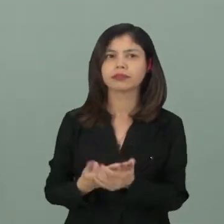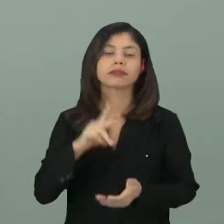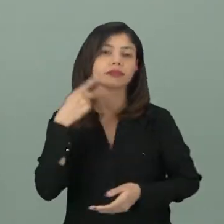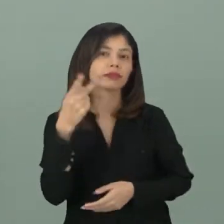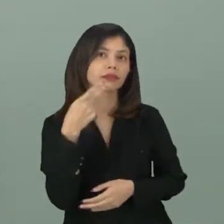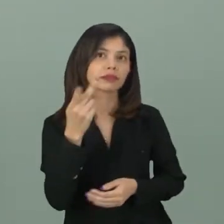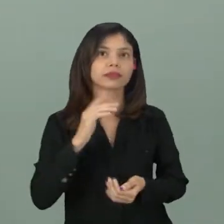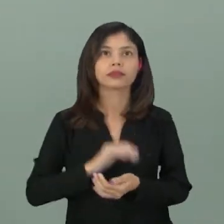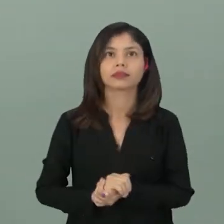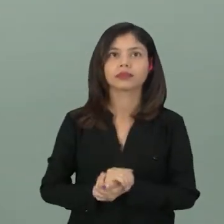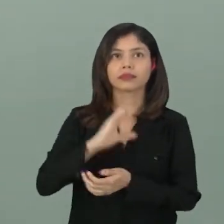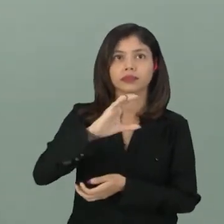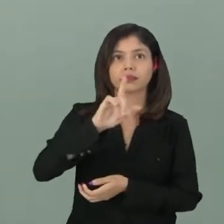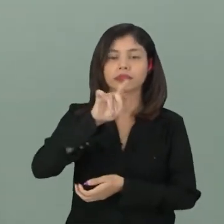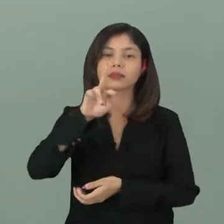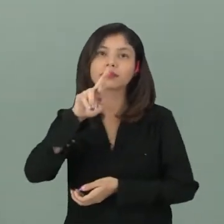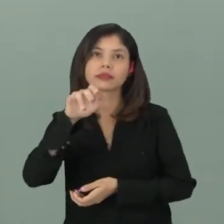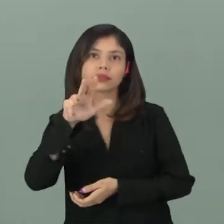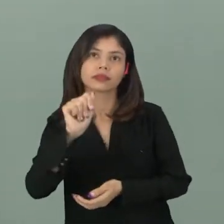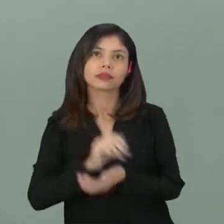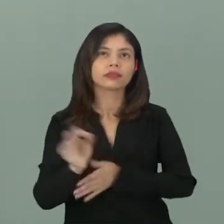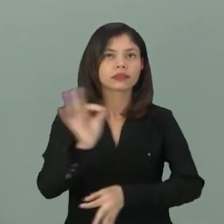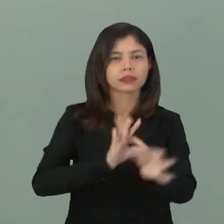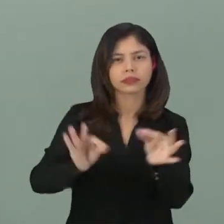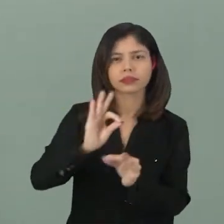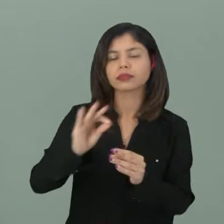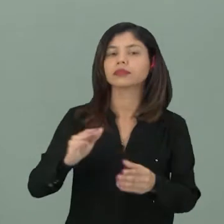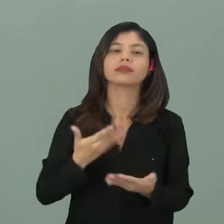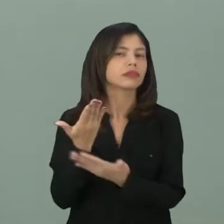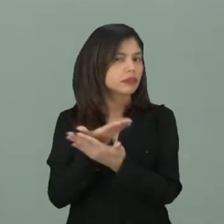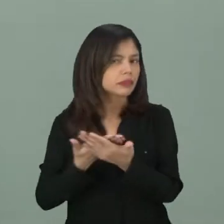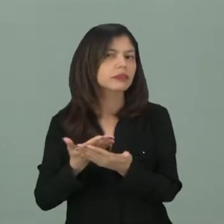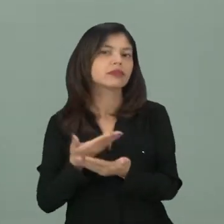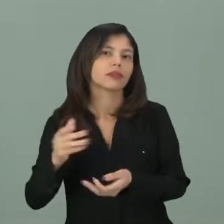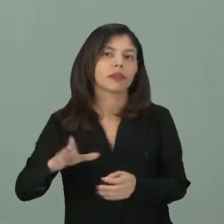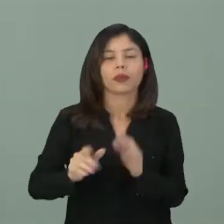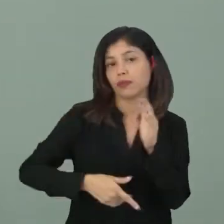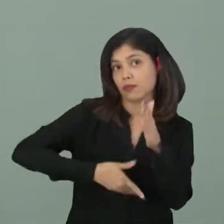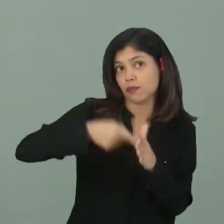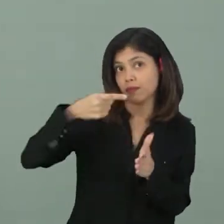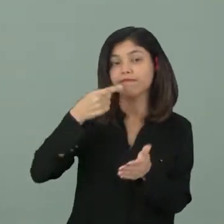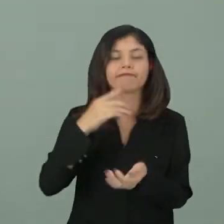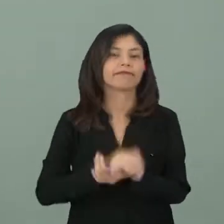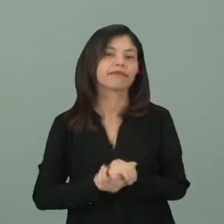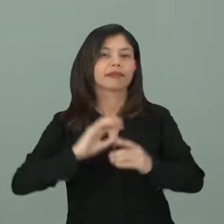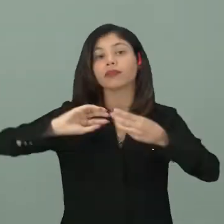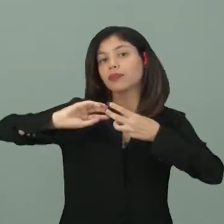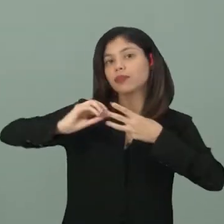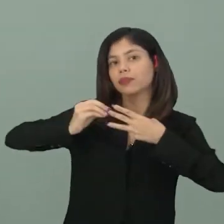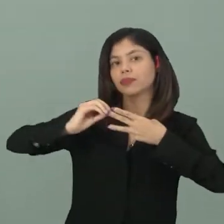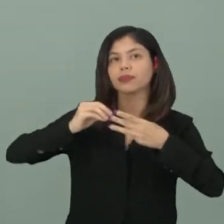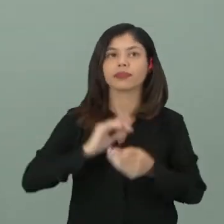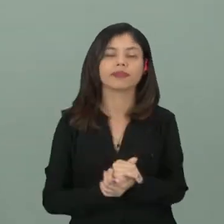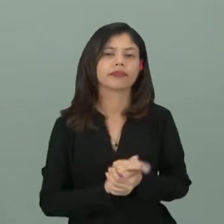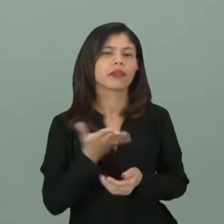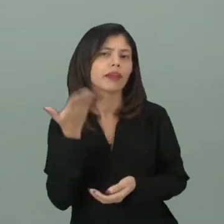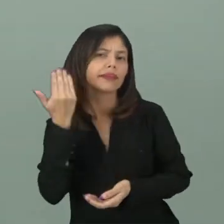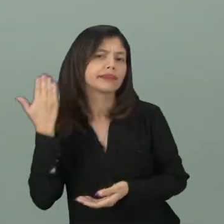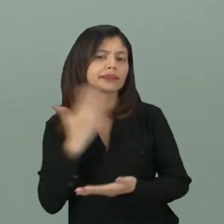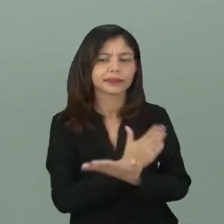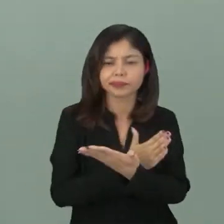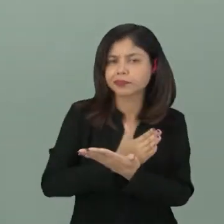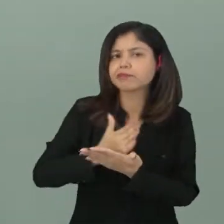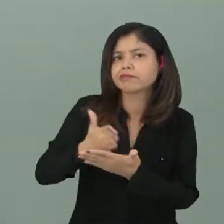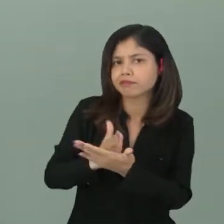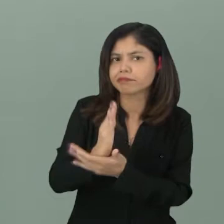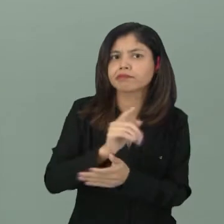de citologia e a organização básica de uma célula. Vamos lá? Então, antes de passar aí o primeiro slide, só para a gente